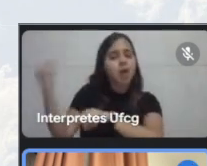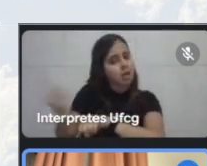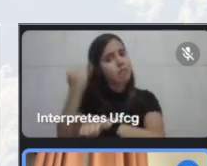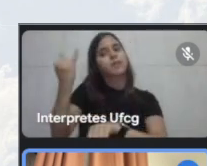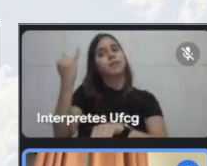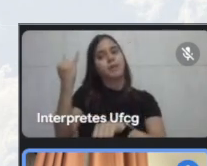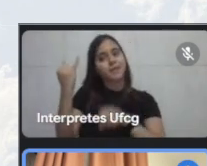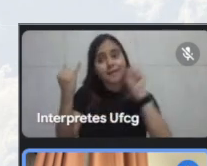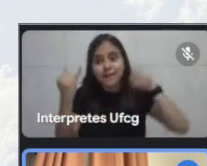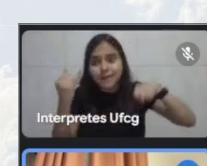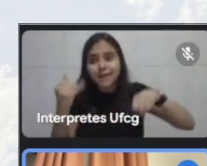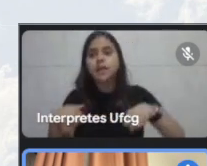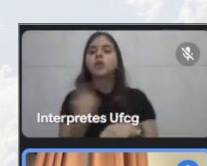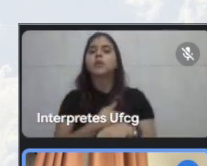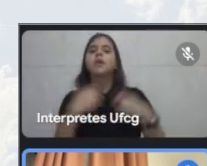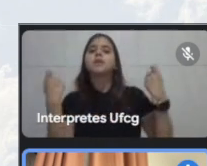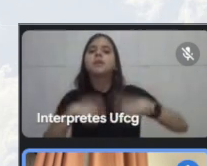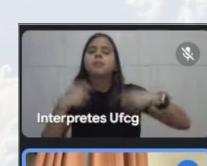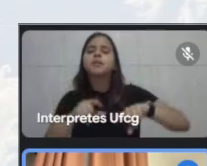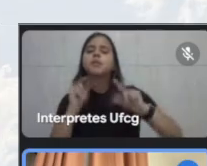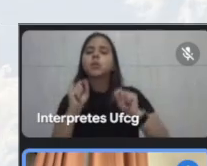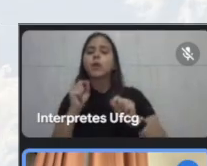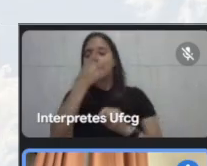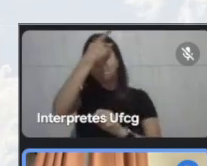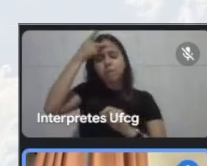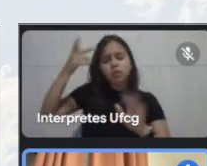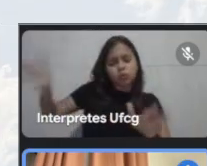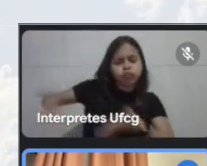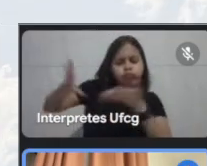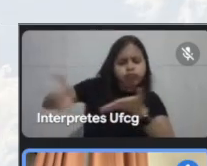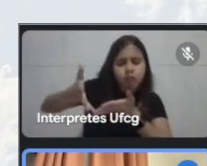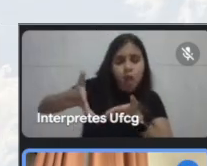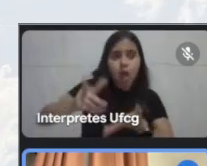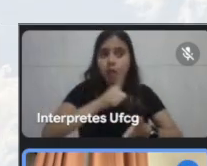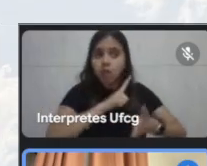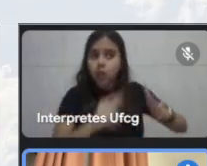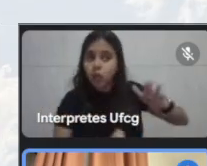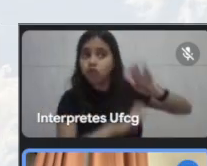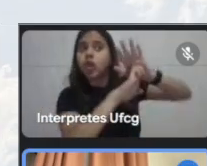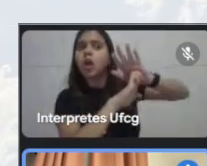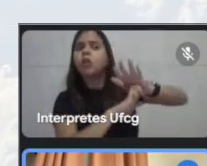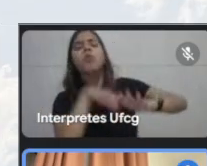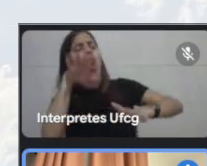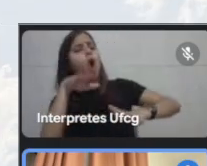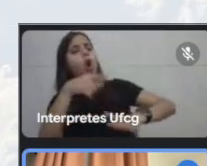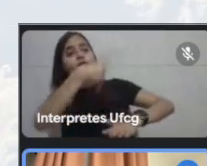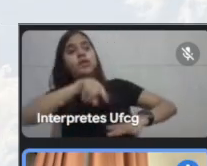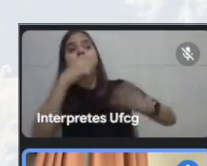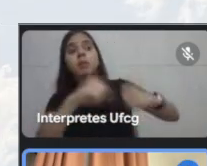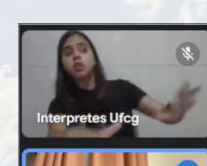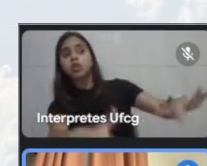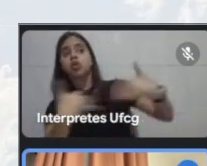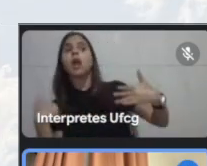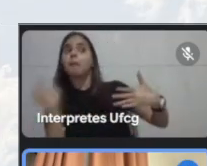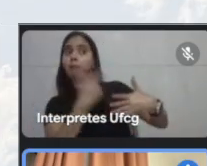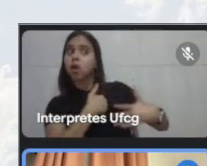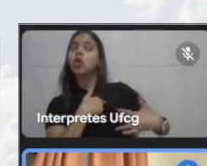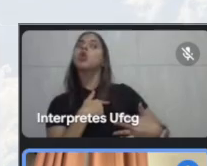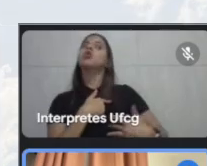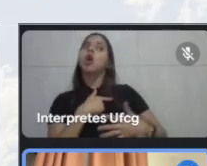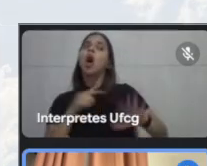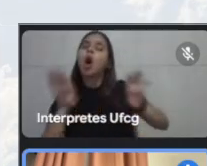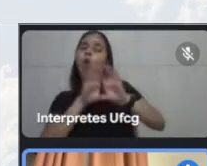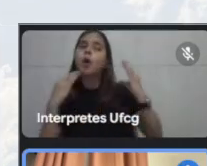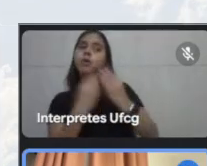sentido. Então, a gente precisa que as pessoas elas se engajem e cobrem os representantes para que elas possuam uma melhor qualidade de vida